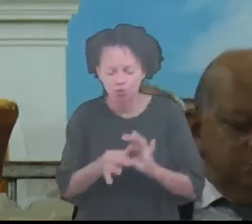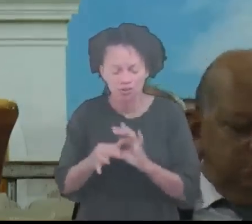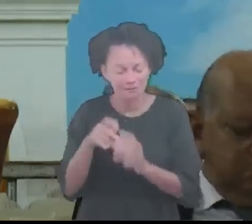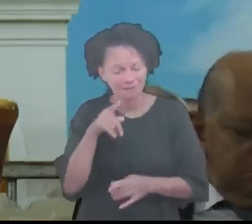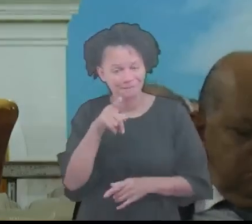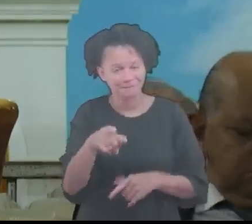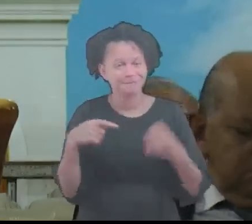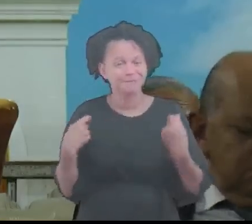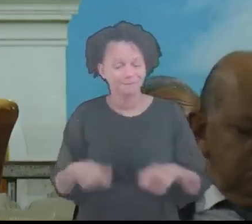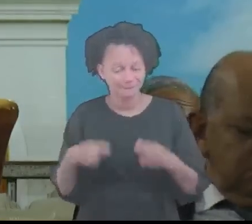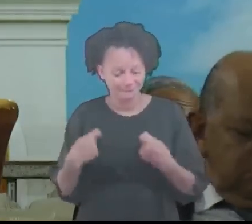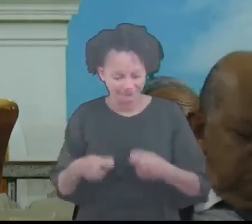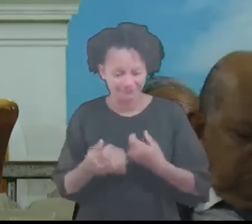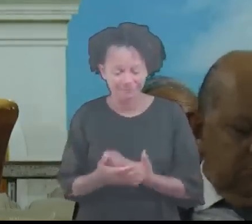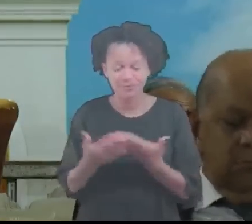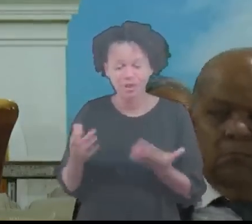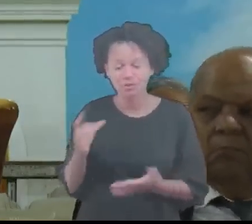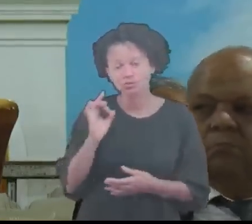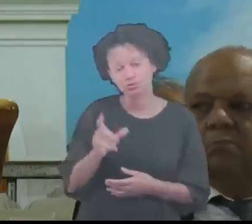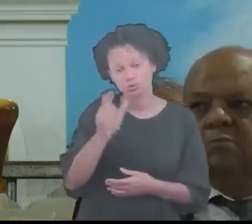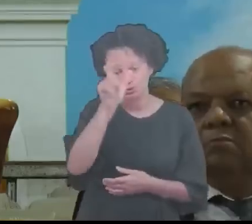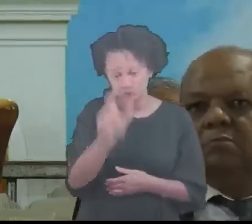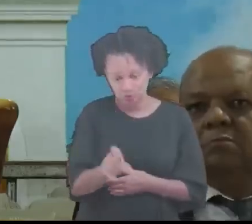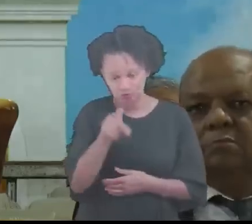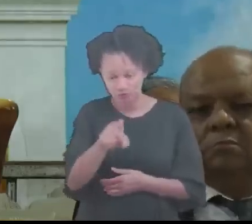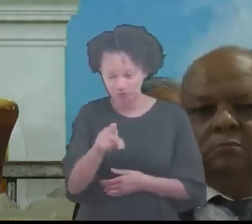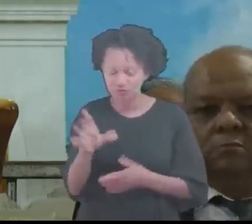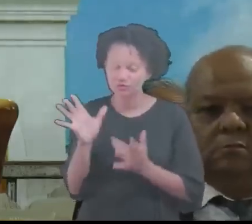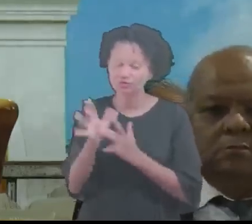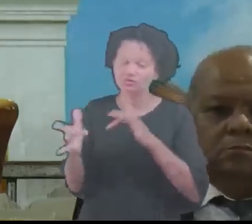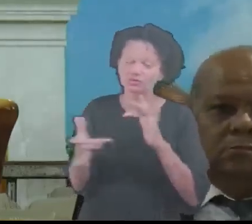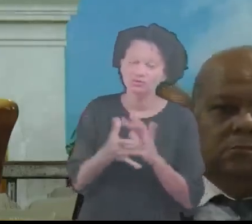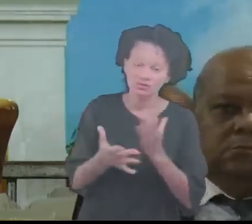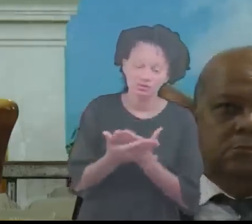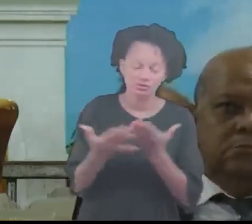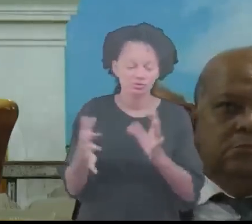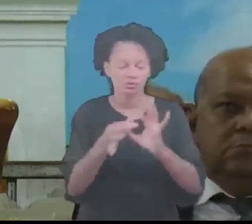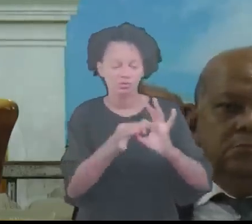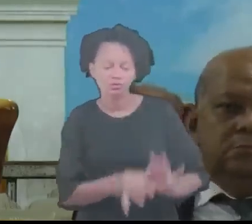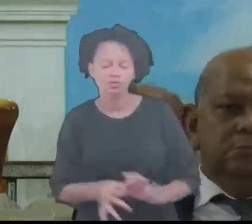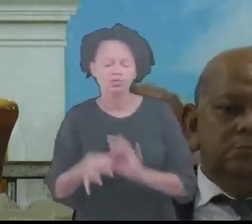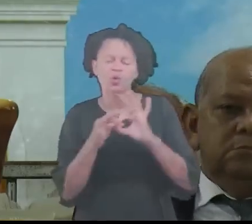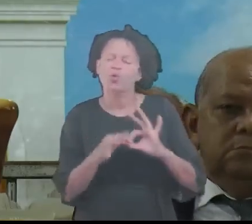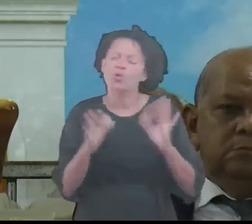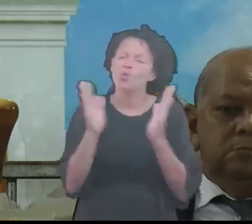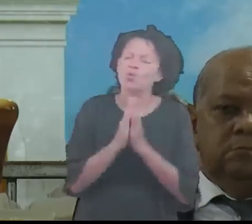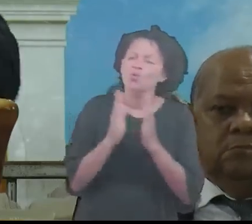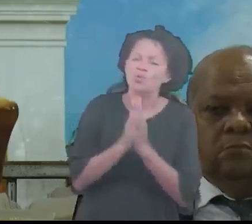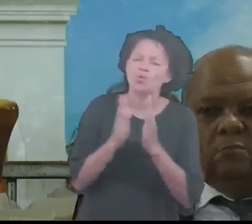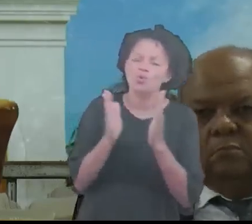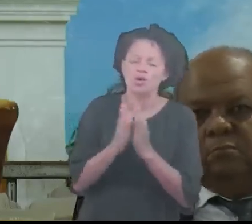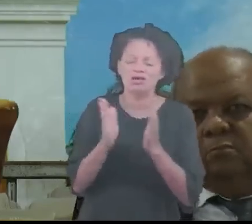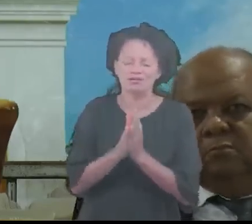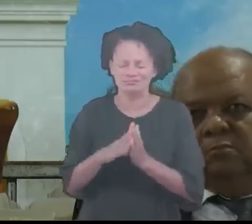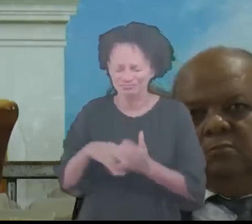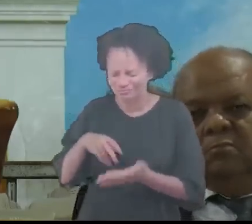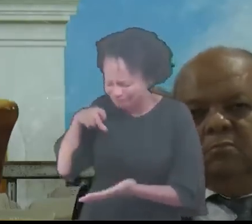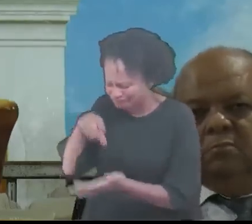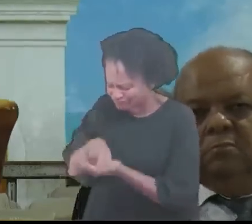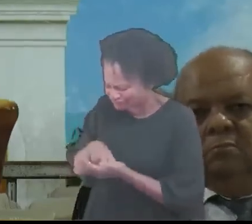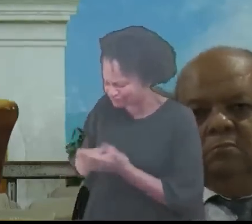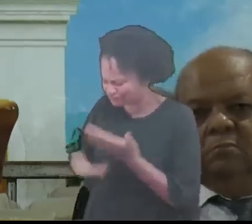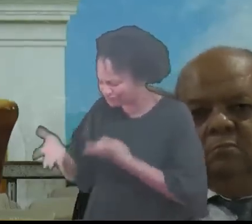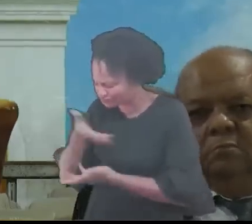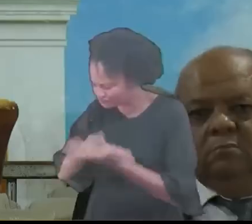você precisa ter só você e Jesus. É aquela comunhão da oração no pé da cama. É